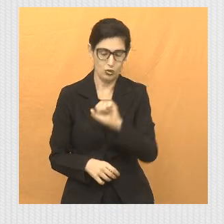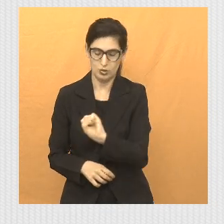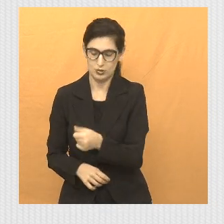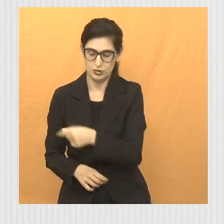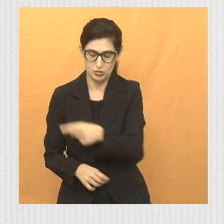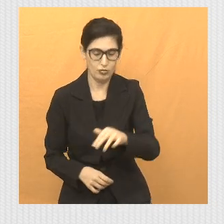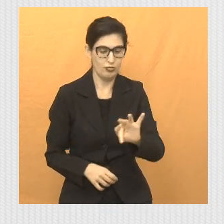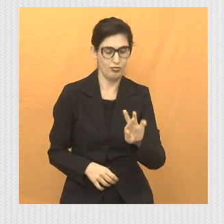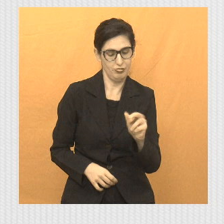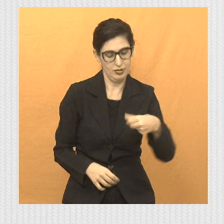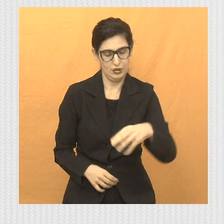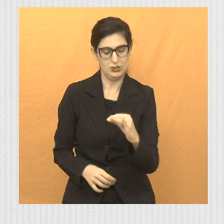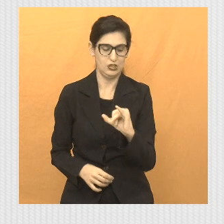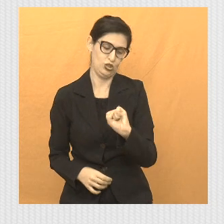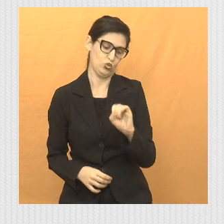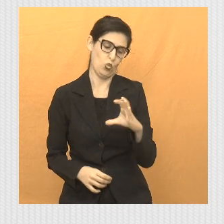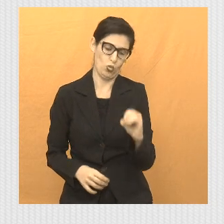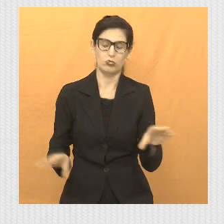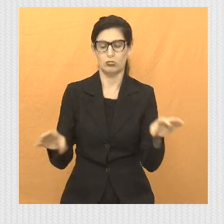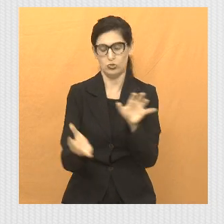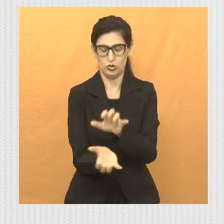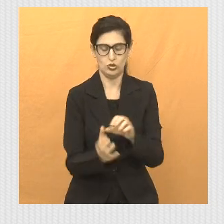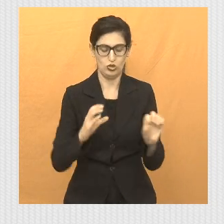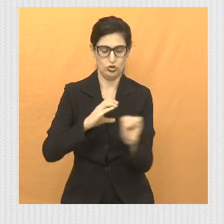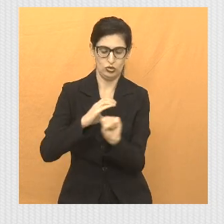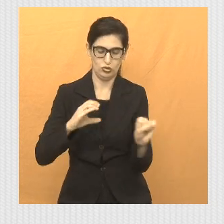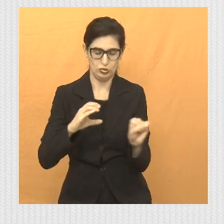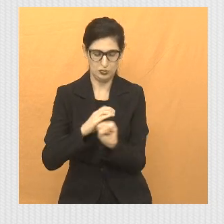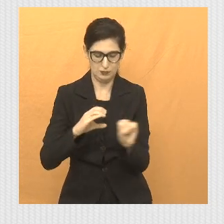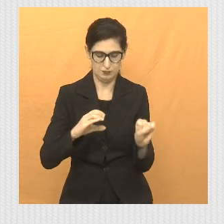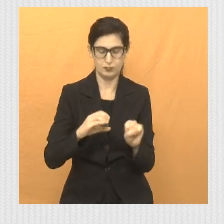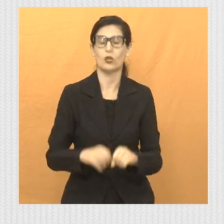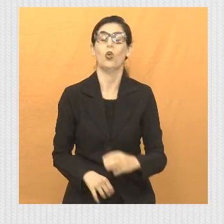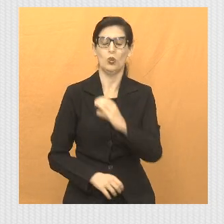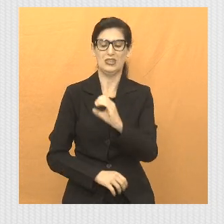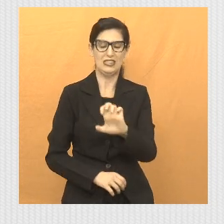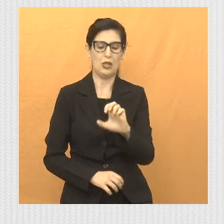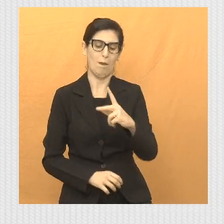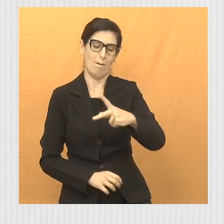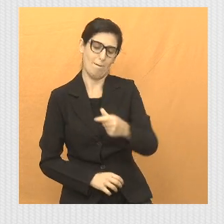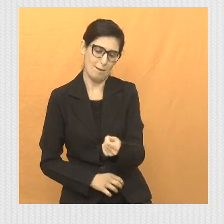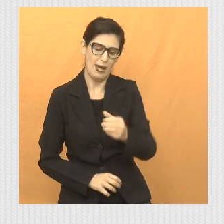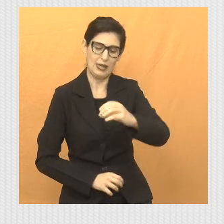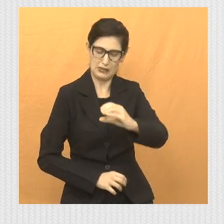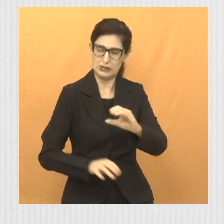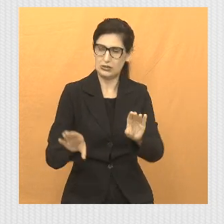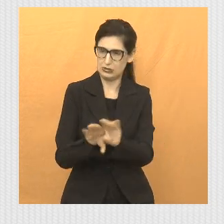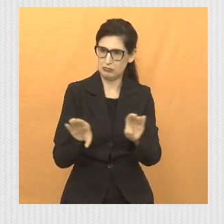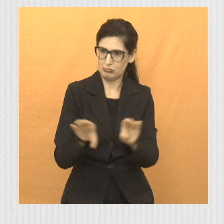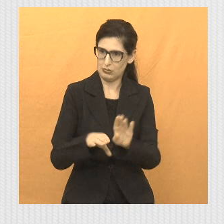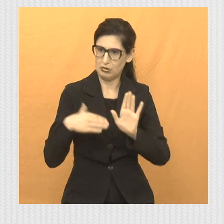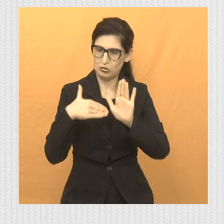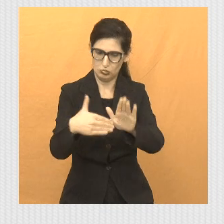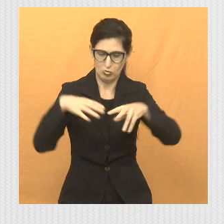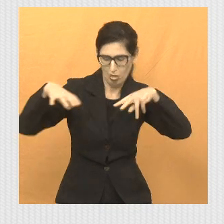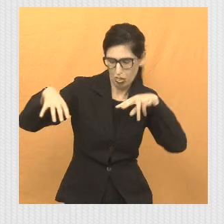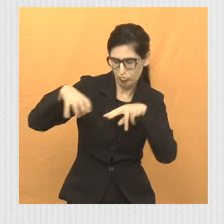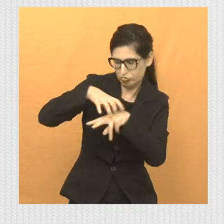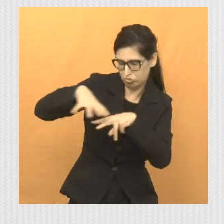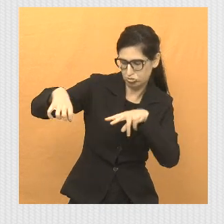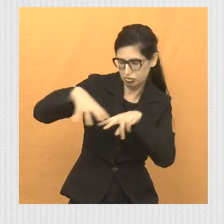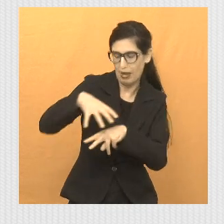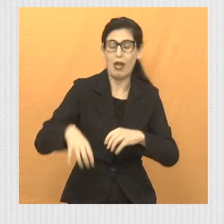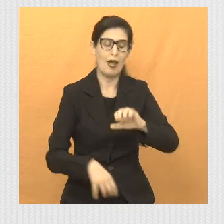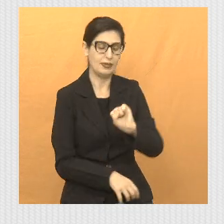e Santa Casa de Jacareí. O CEPAC, que faz a prestação de serviços ambulatoriais, e a SPDM,